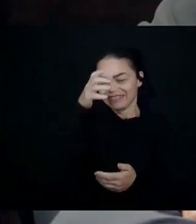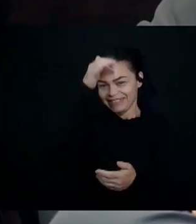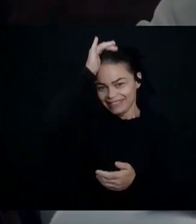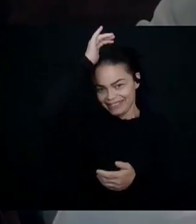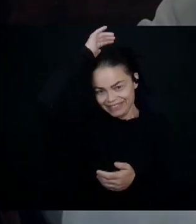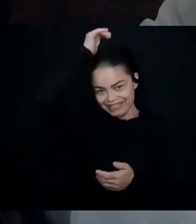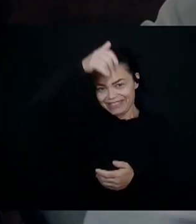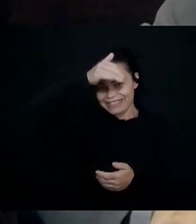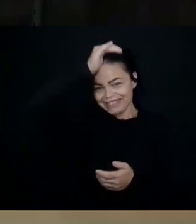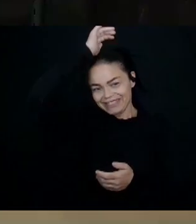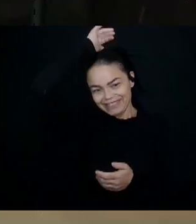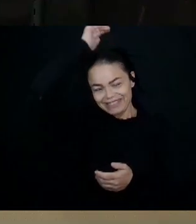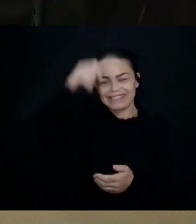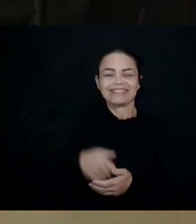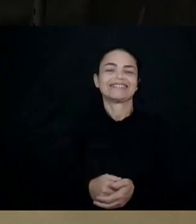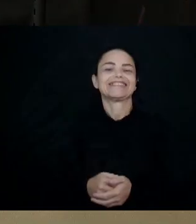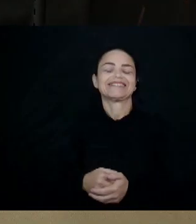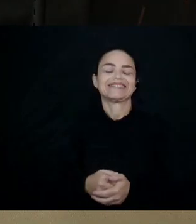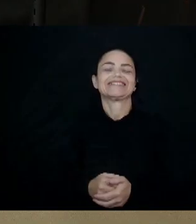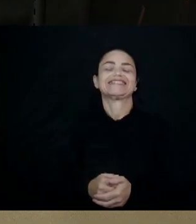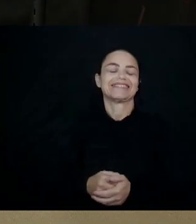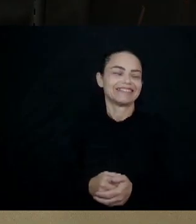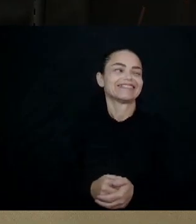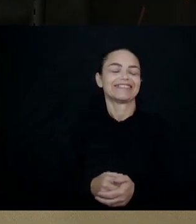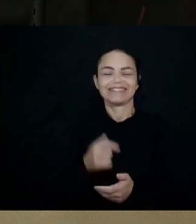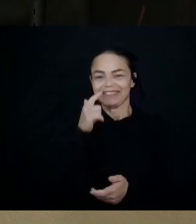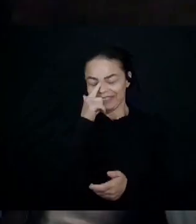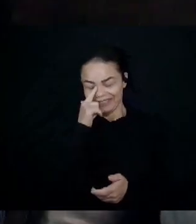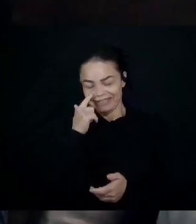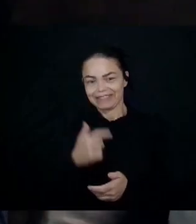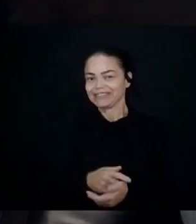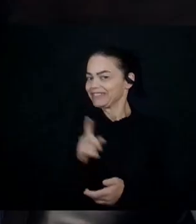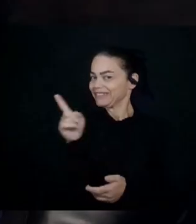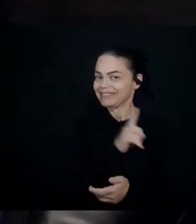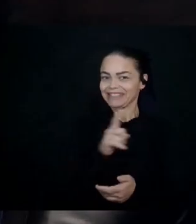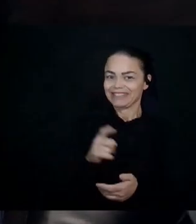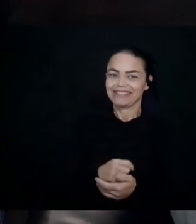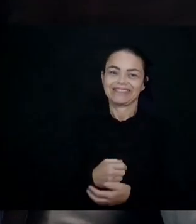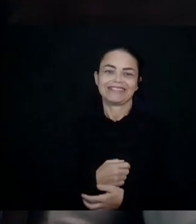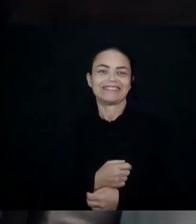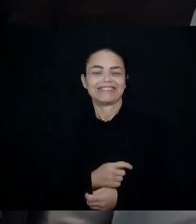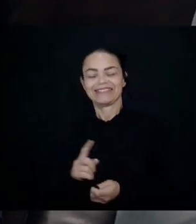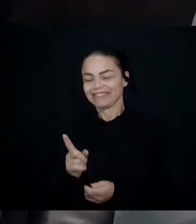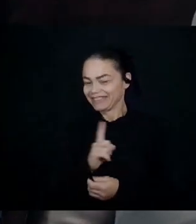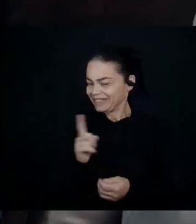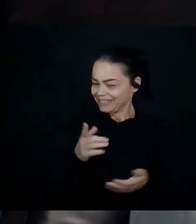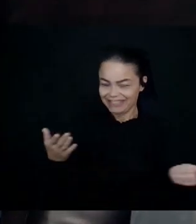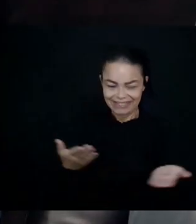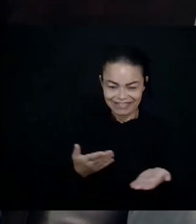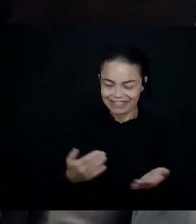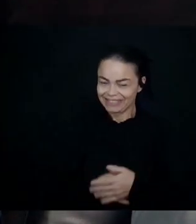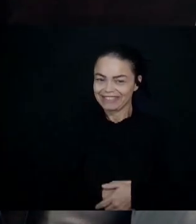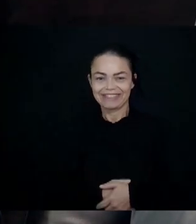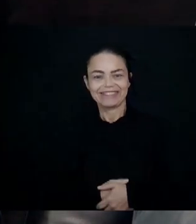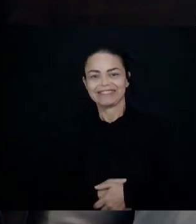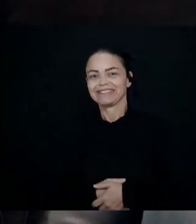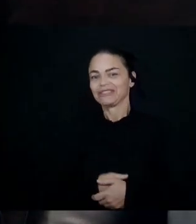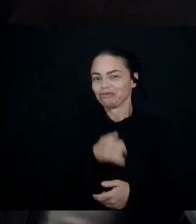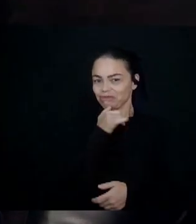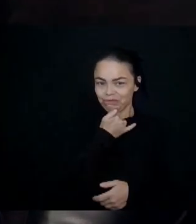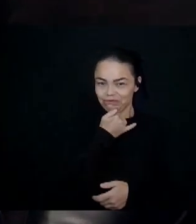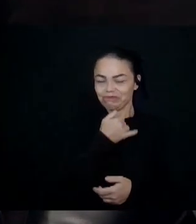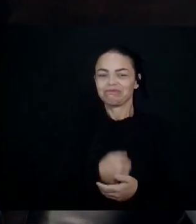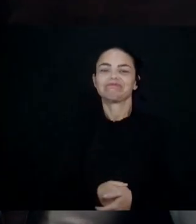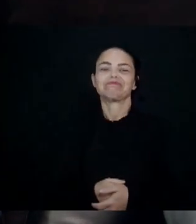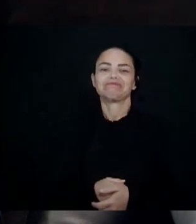Aquela figurinha do Neymar. ela não tá nesse agora, né? no Ela álbum, não tá né? nesse de agora, infelizmente, mas se tudo